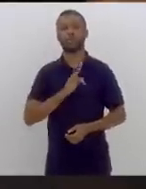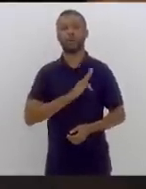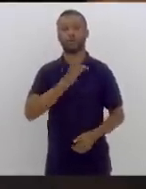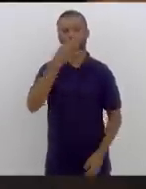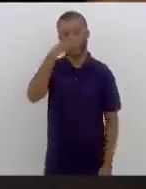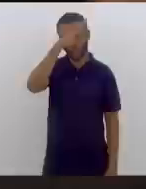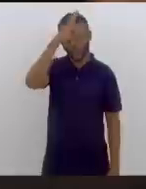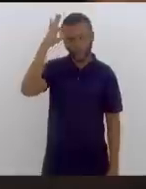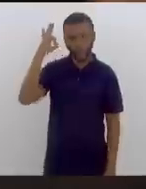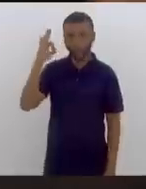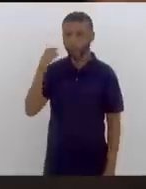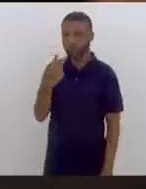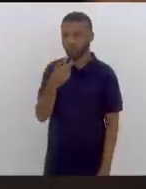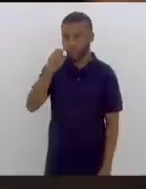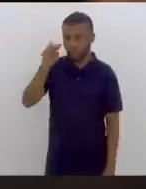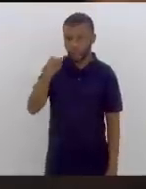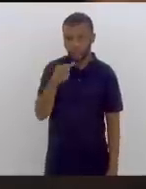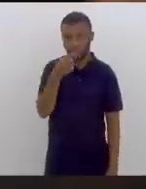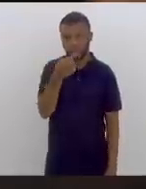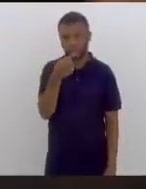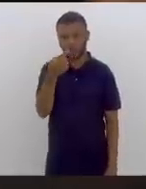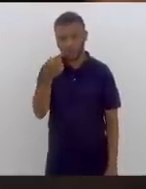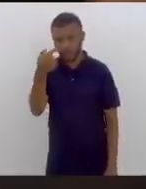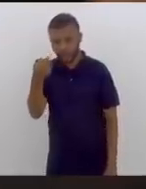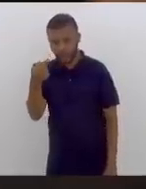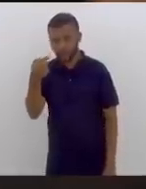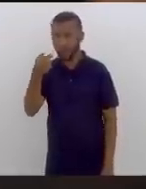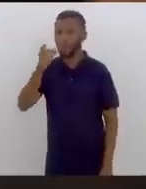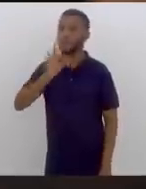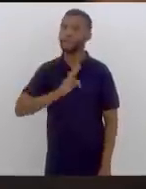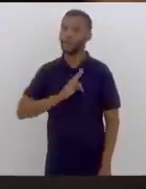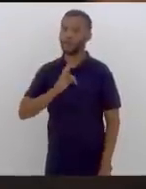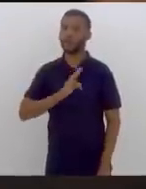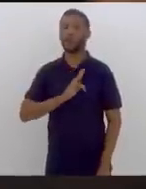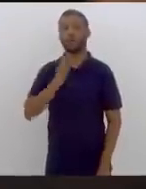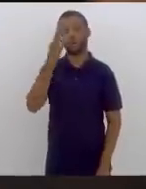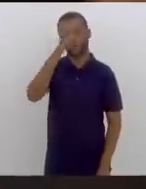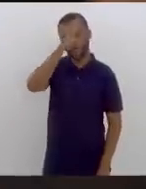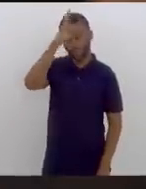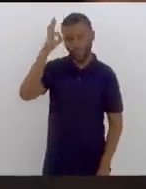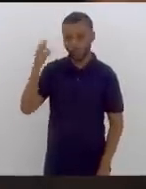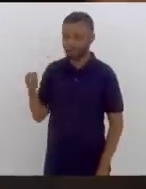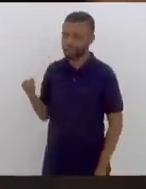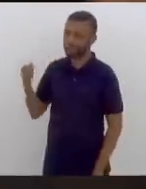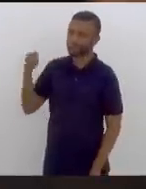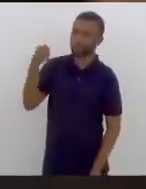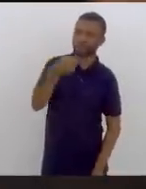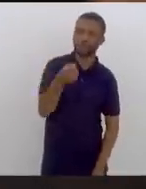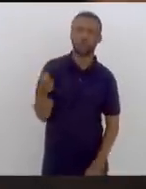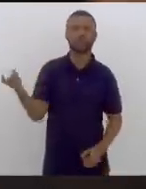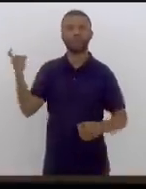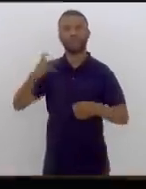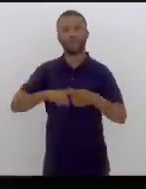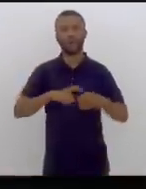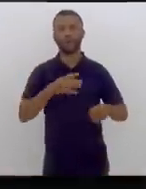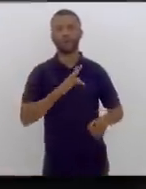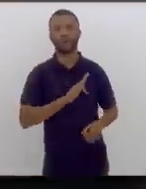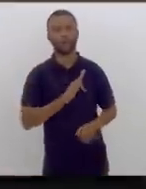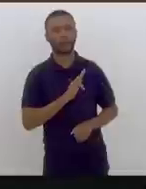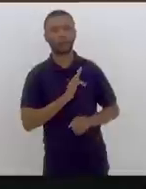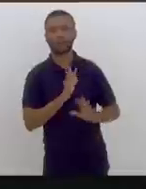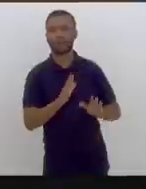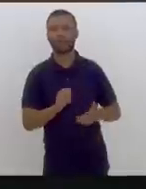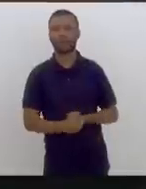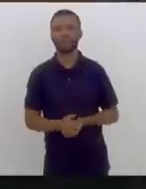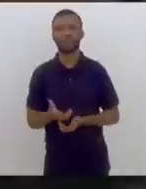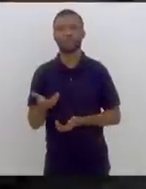mais de 2.117 policiais são absorvidos e são dados da própria corporação eu quero